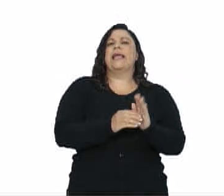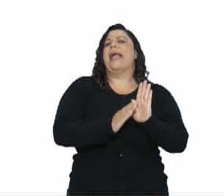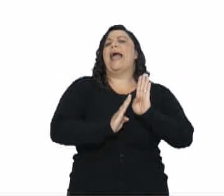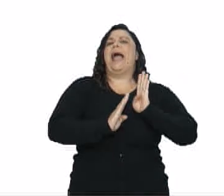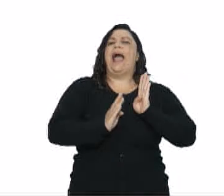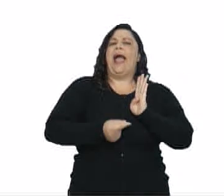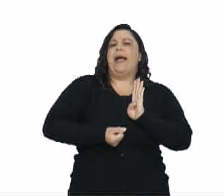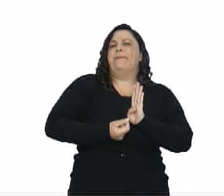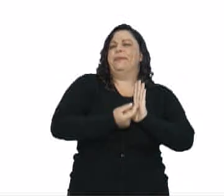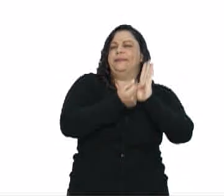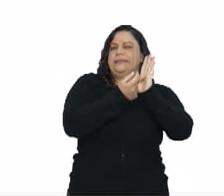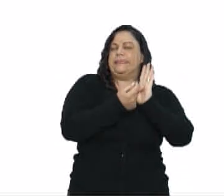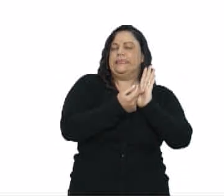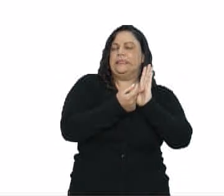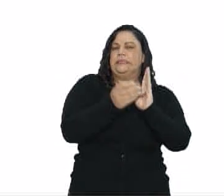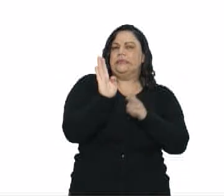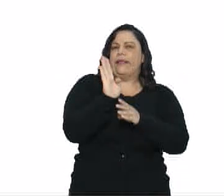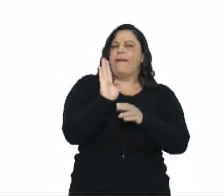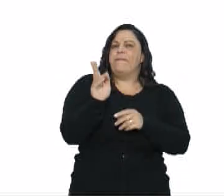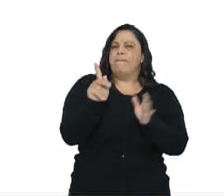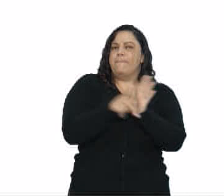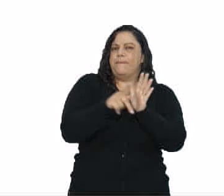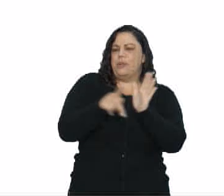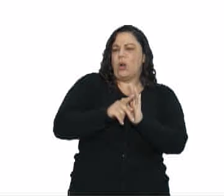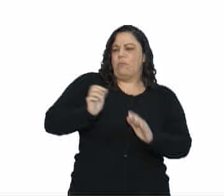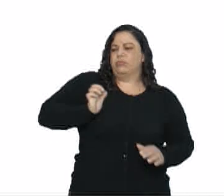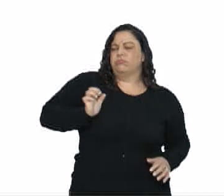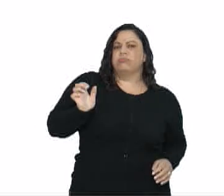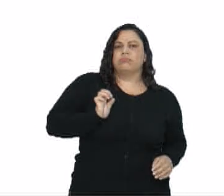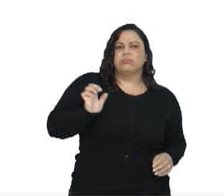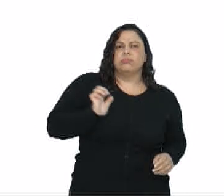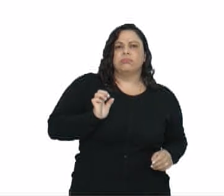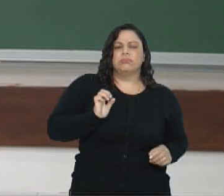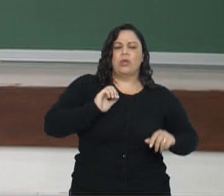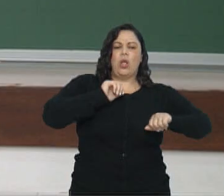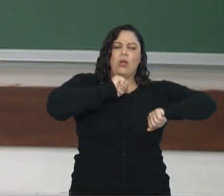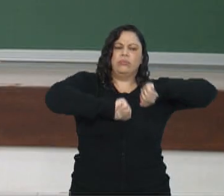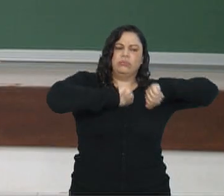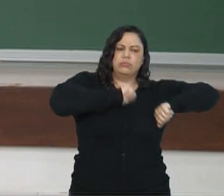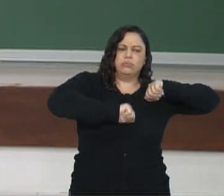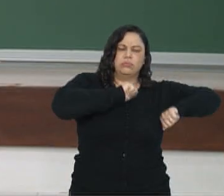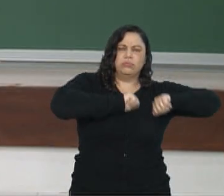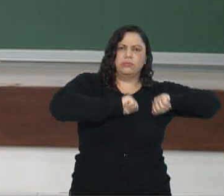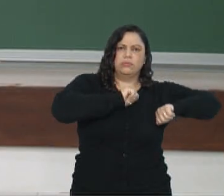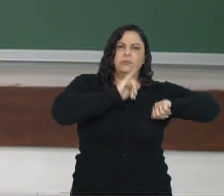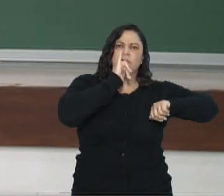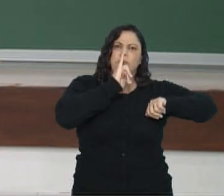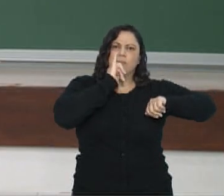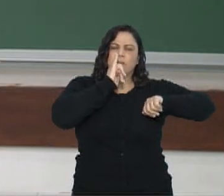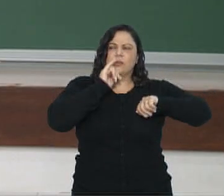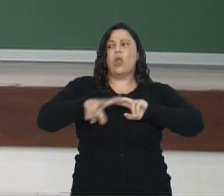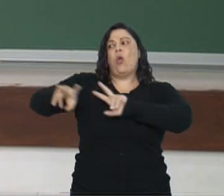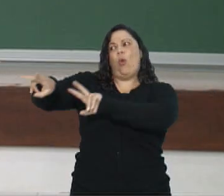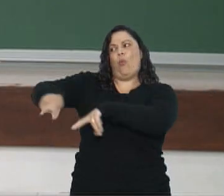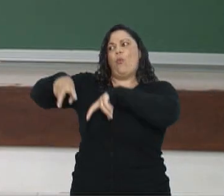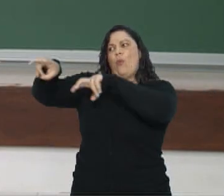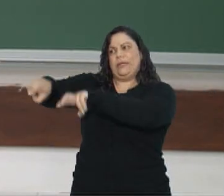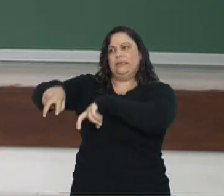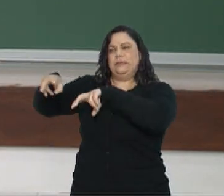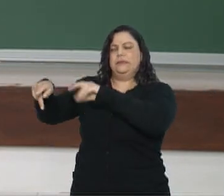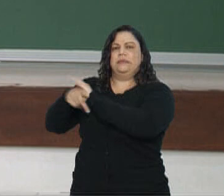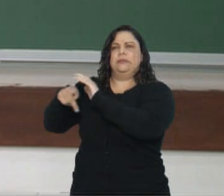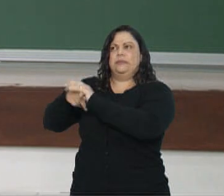produção. E esses donos do meio de... O que é um meio de produção? É um meio que serve para produzir algo. Por exemplo, para o fazendeiro, a terra é um meio de